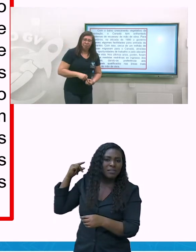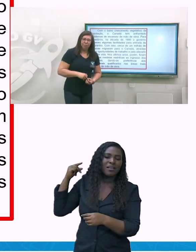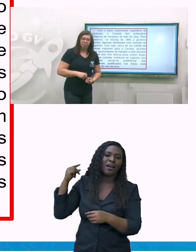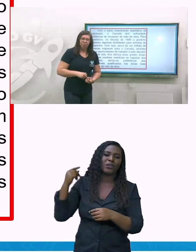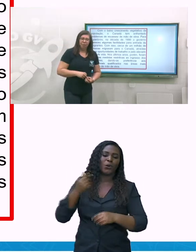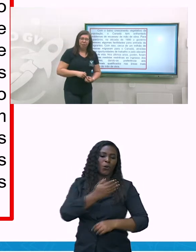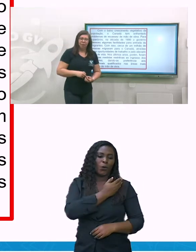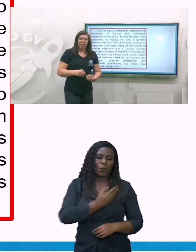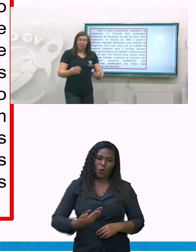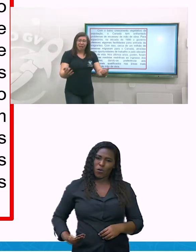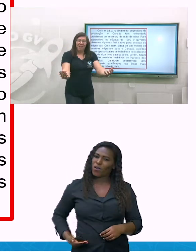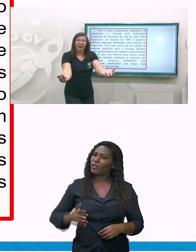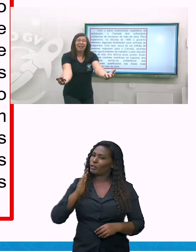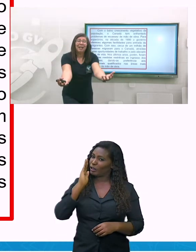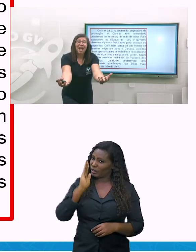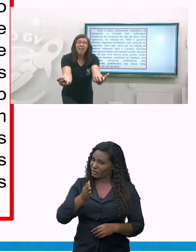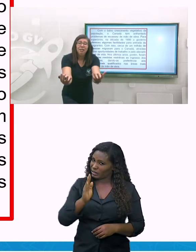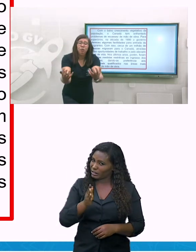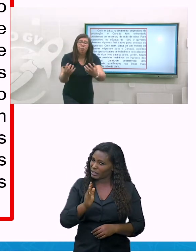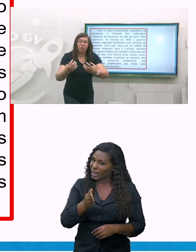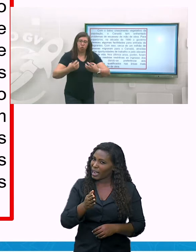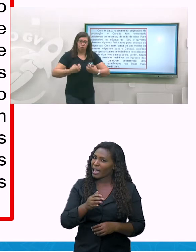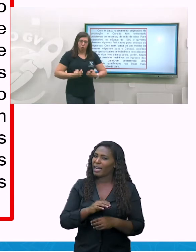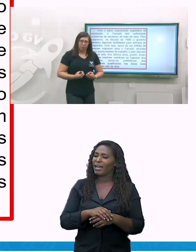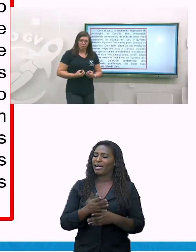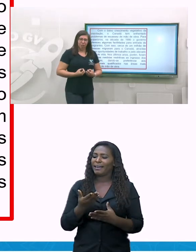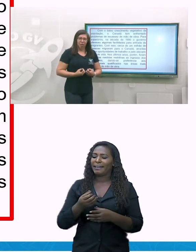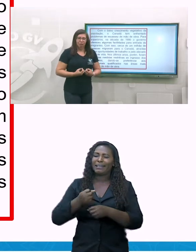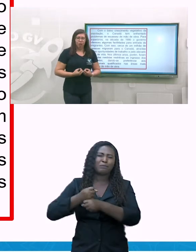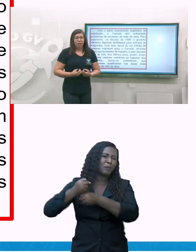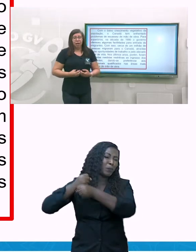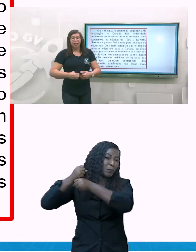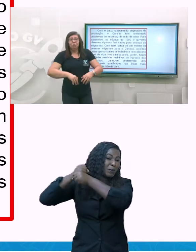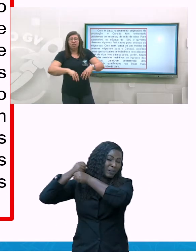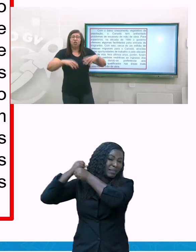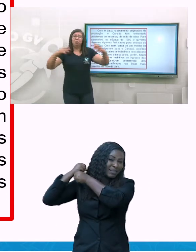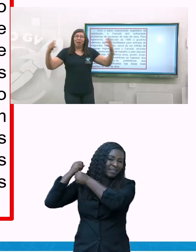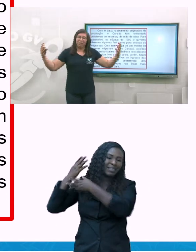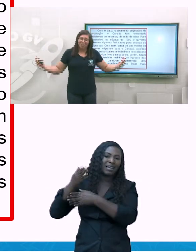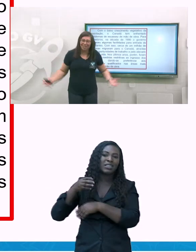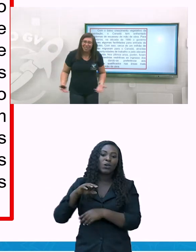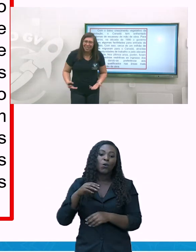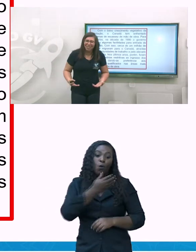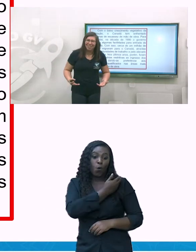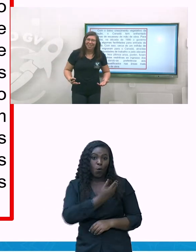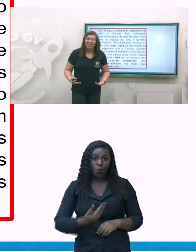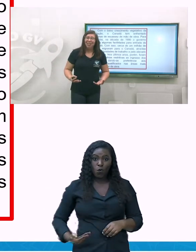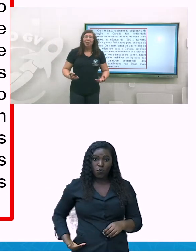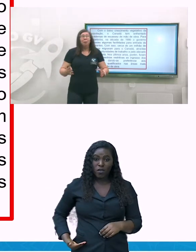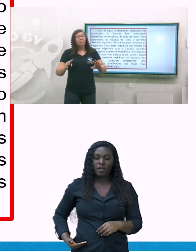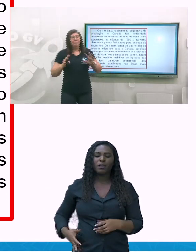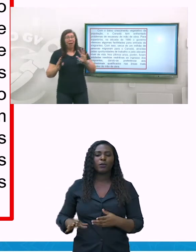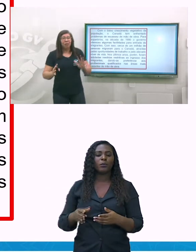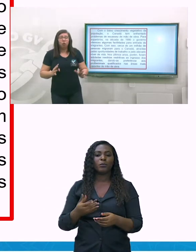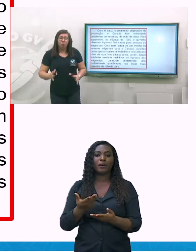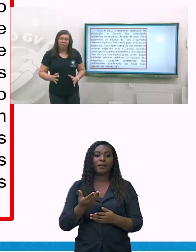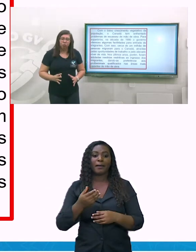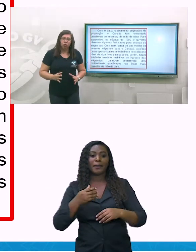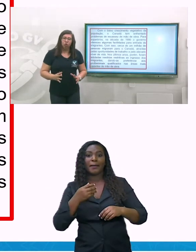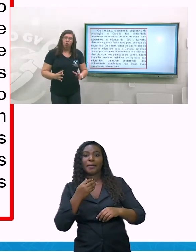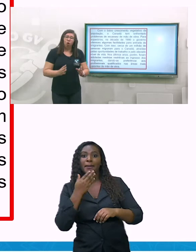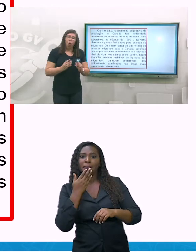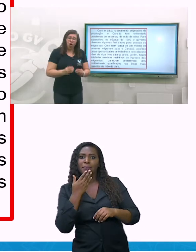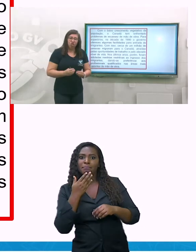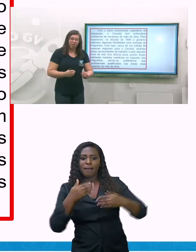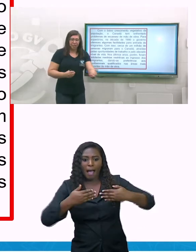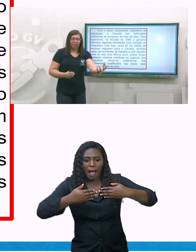imigrantes. Ele estava atraindo pessoas. Oi, Eliane, então a gente perdeu essa chance? Mais ou